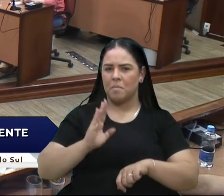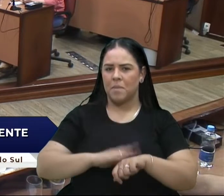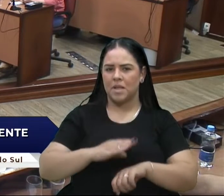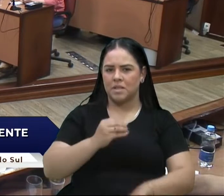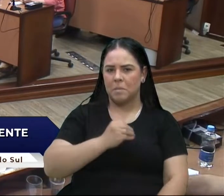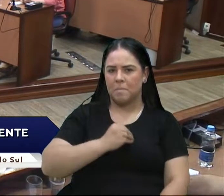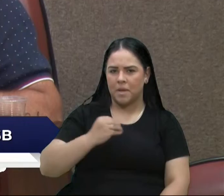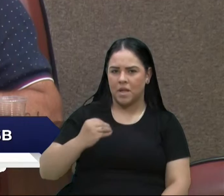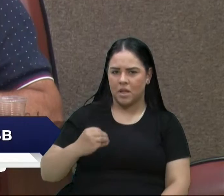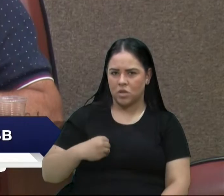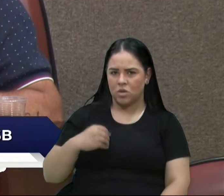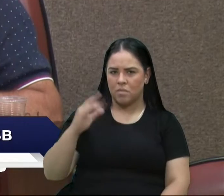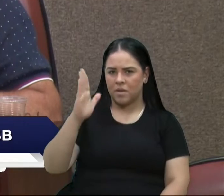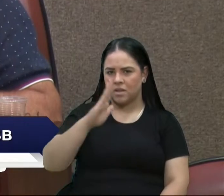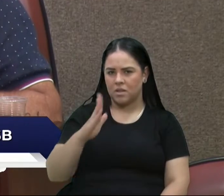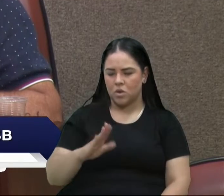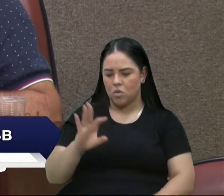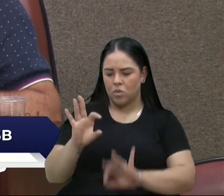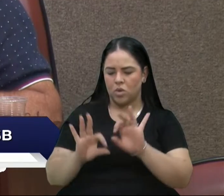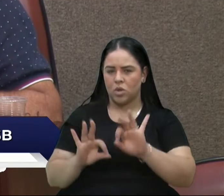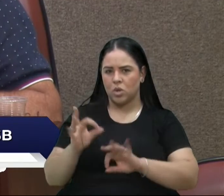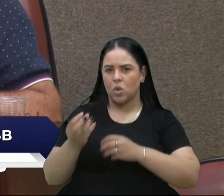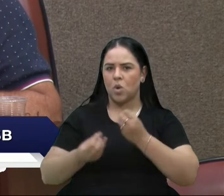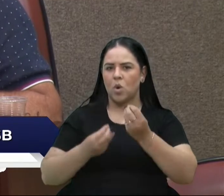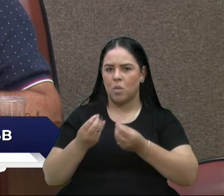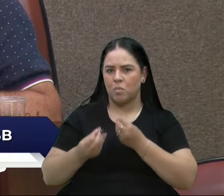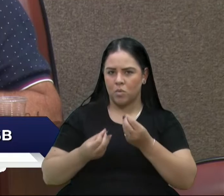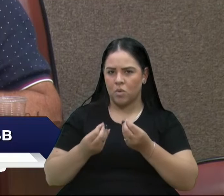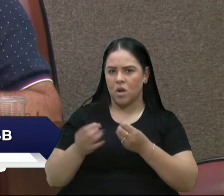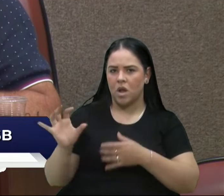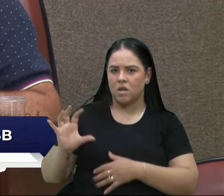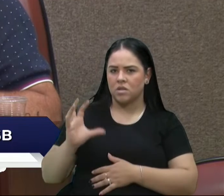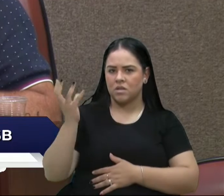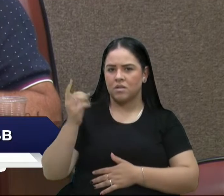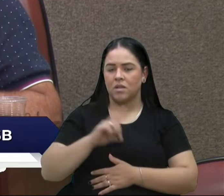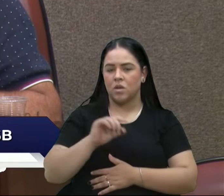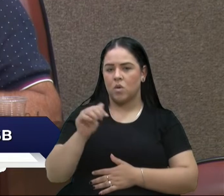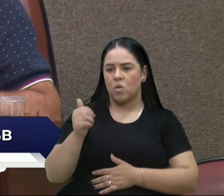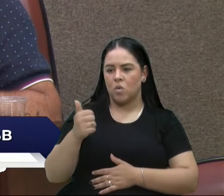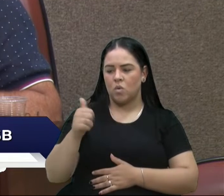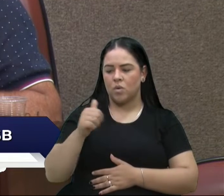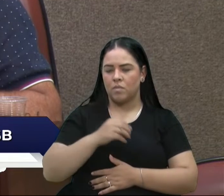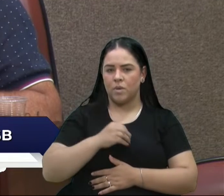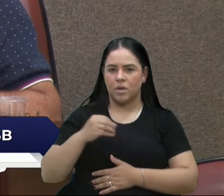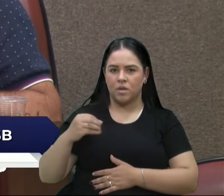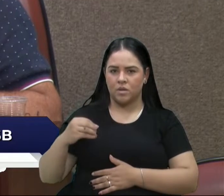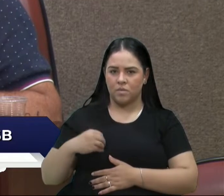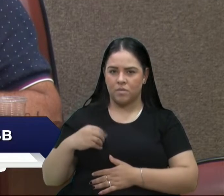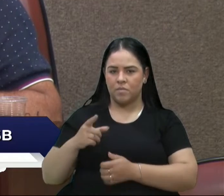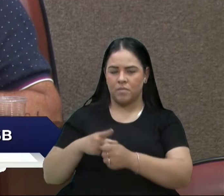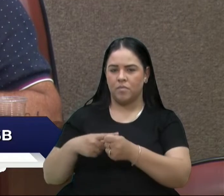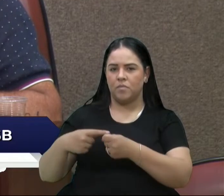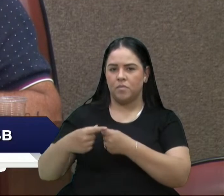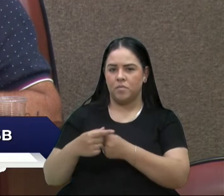Brasil. Como estão as negociações? São 11 médicos que a cidade tem,